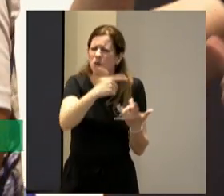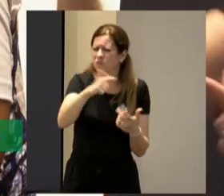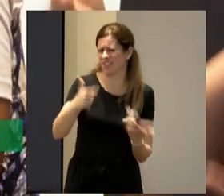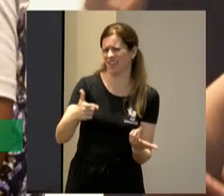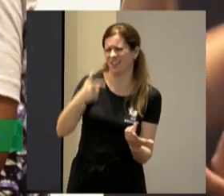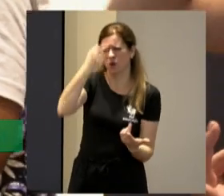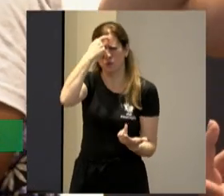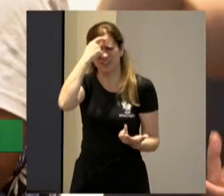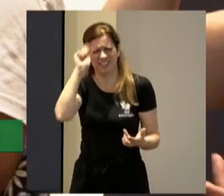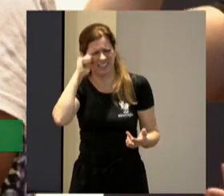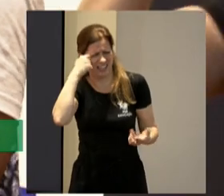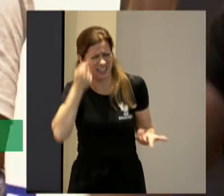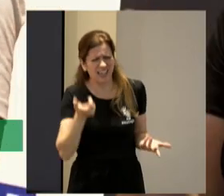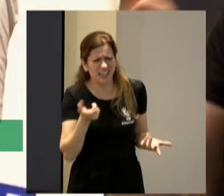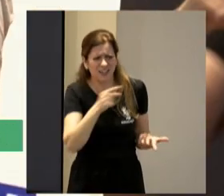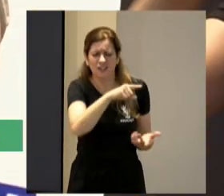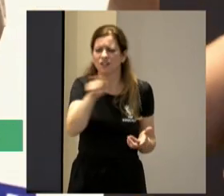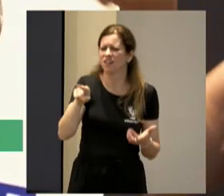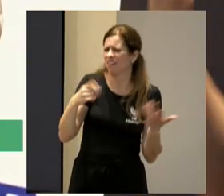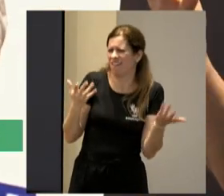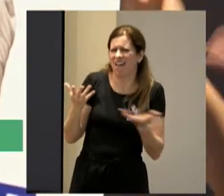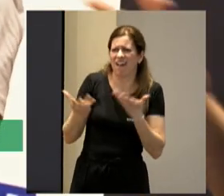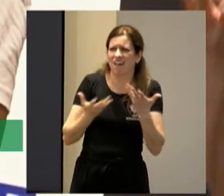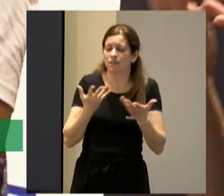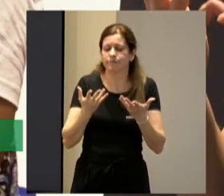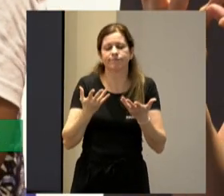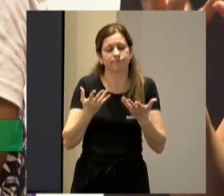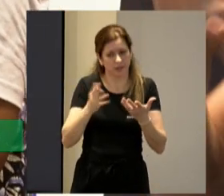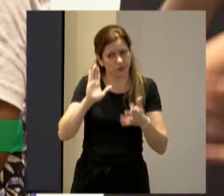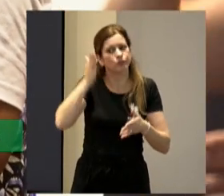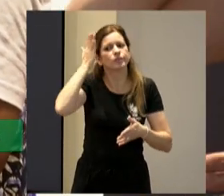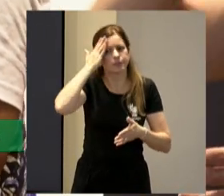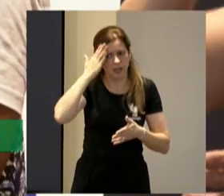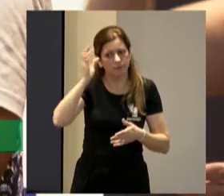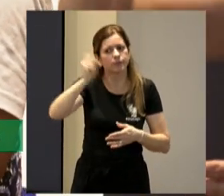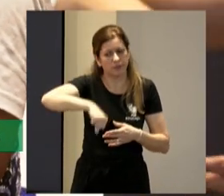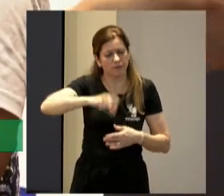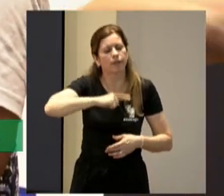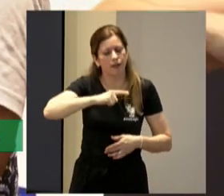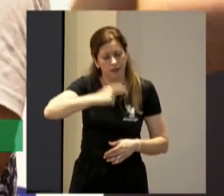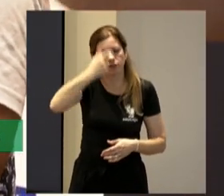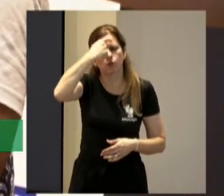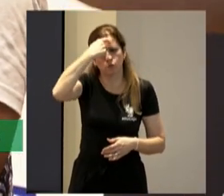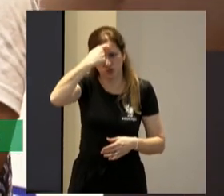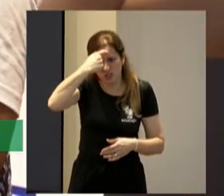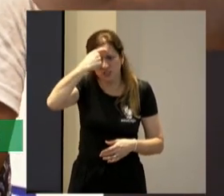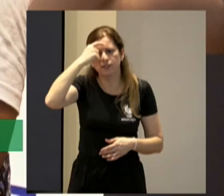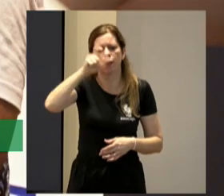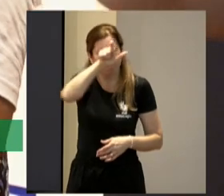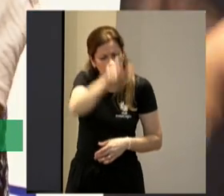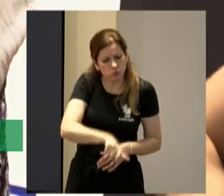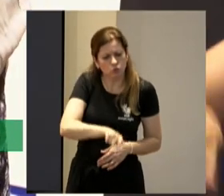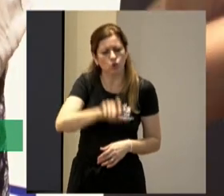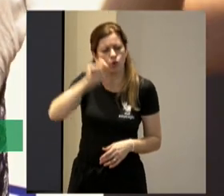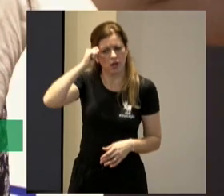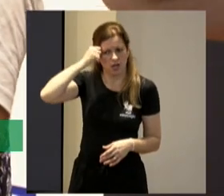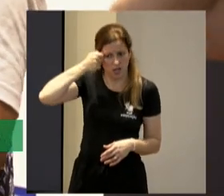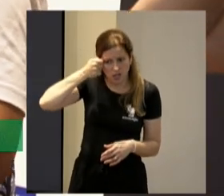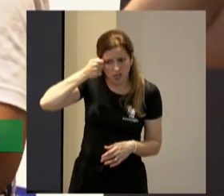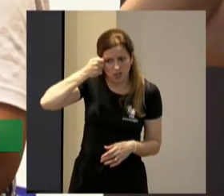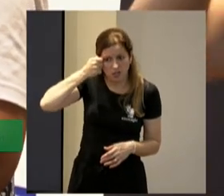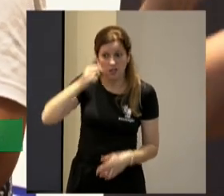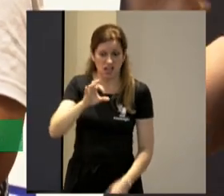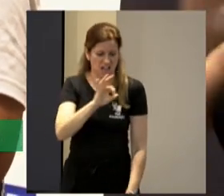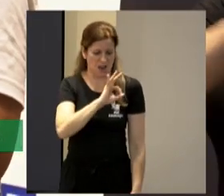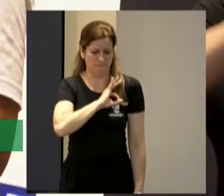existe isso, que não existe aquilo, mas a gente sabe que existe sim. Existe a pessoa negra, a polícia militar